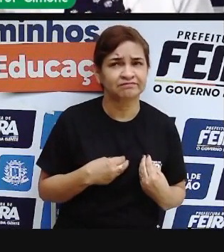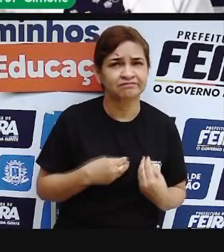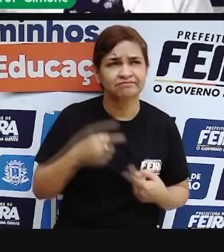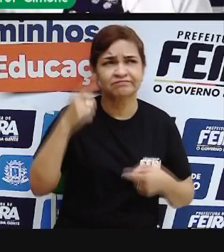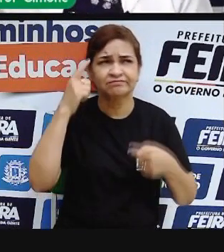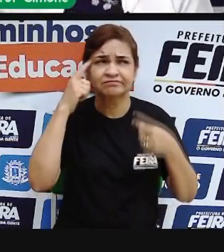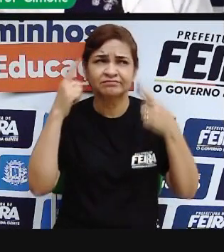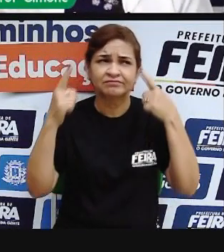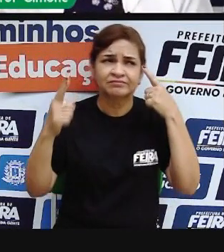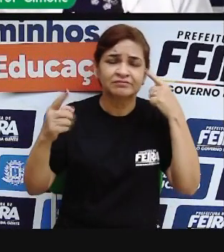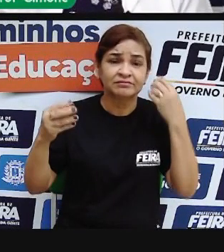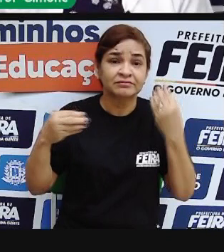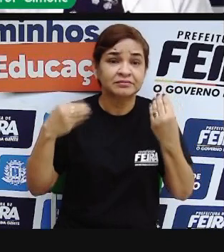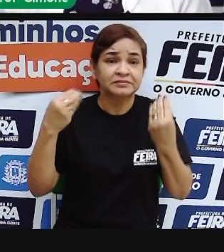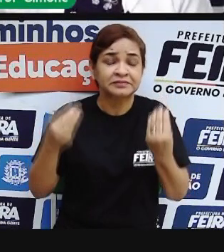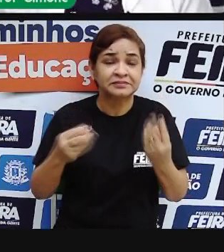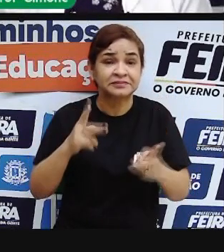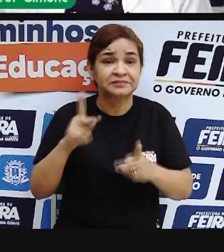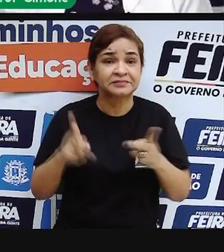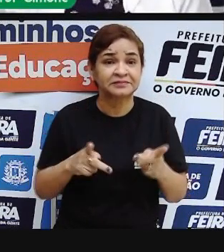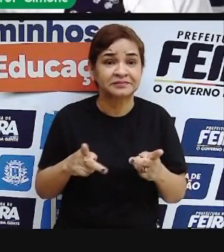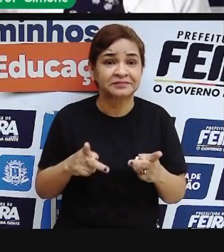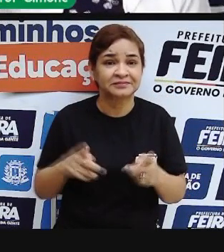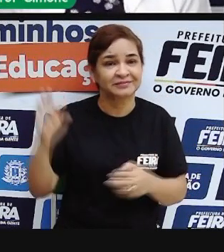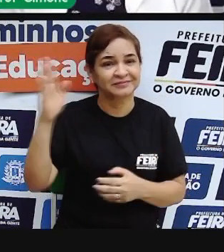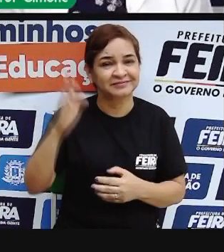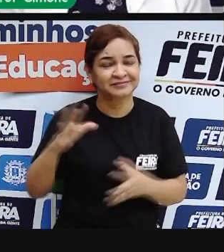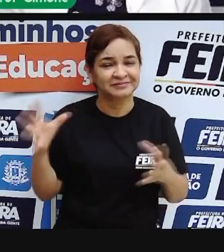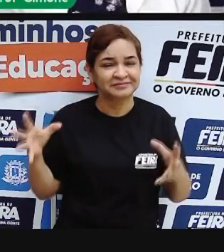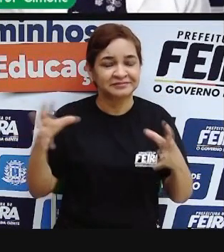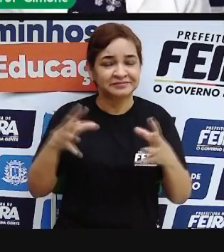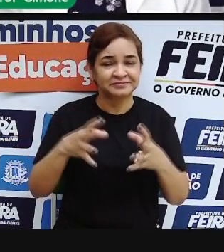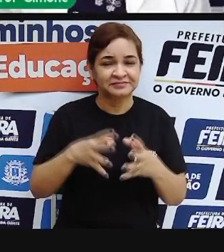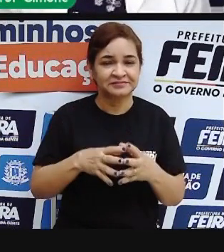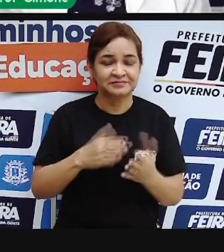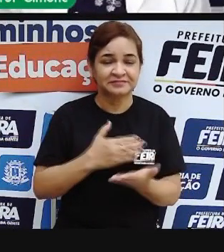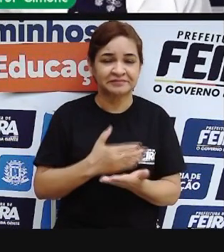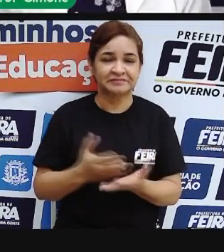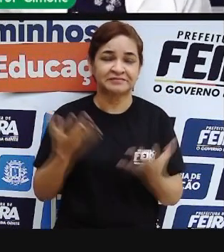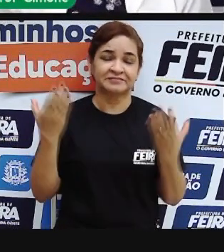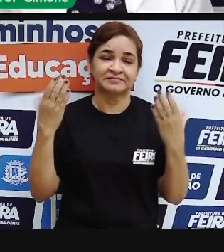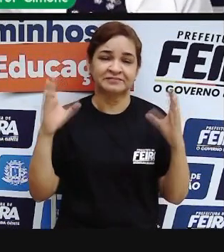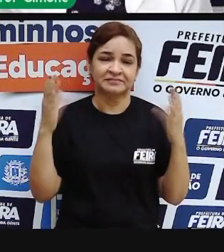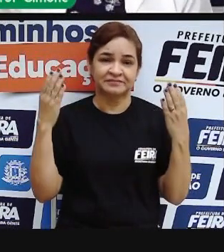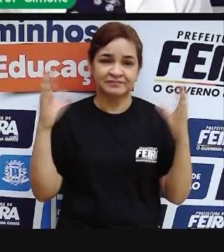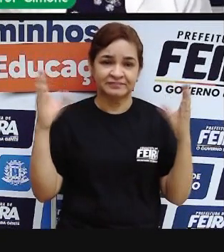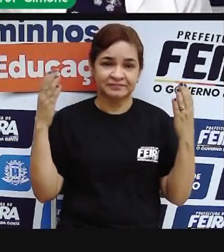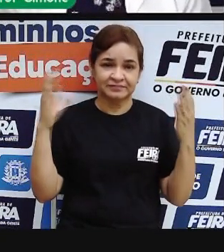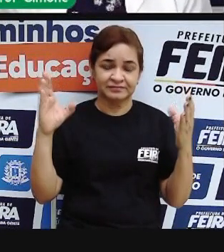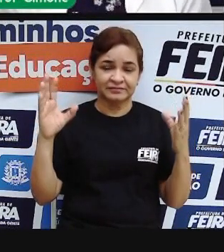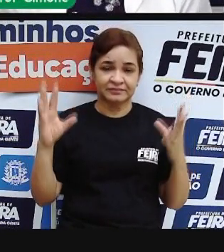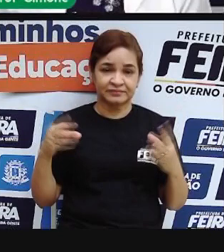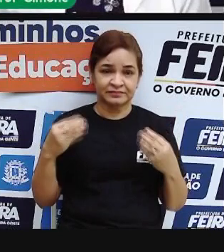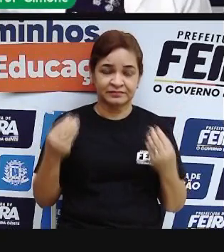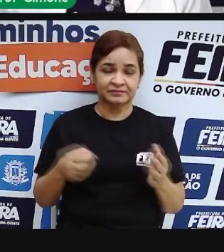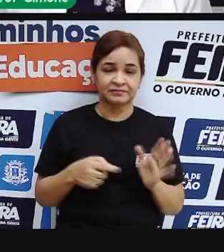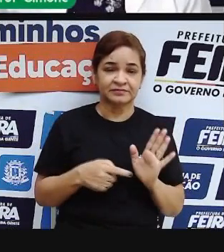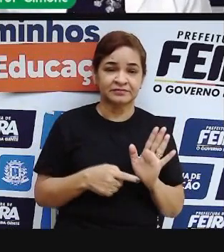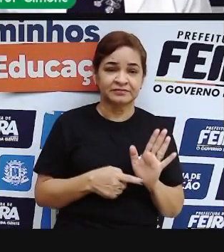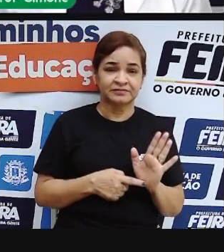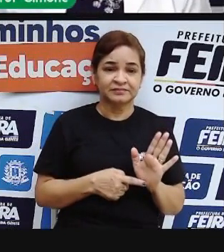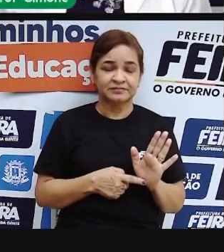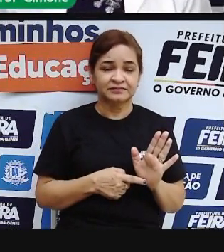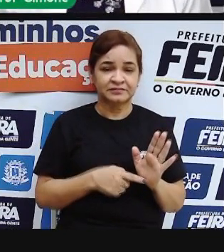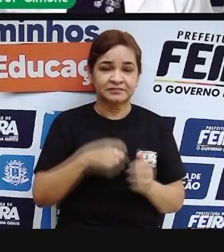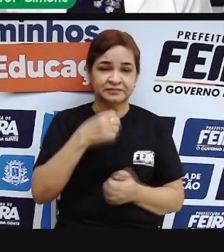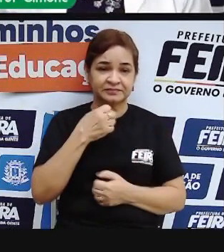de como o povo brasileiro foi formado a partir dessas festividades que, como vocês viram aí, abrilhantam o